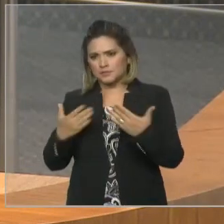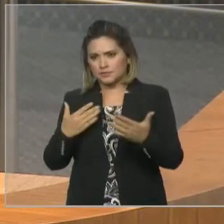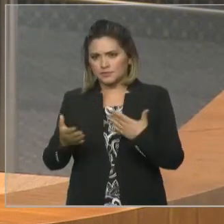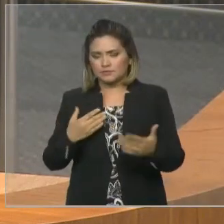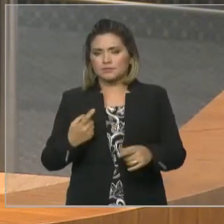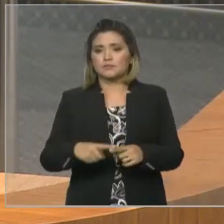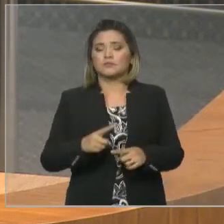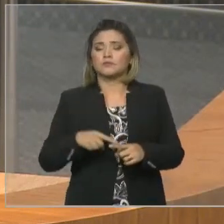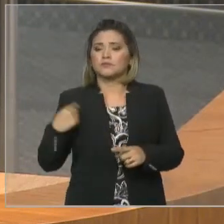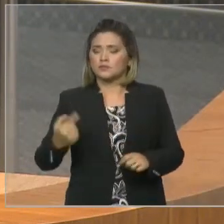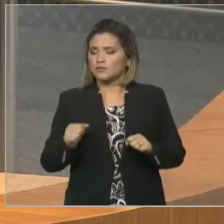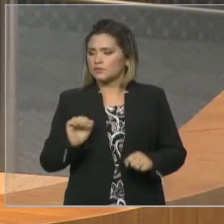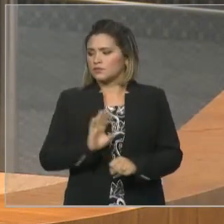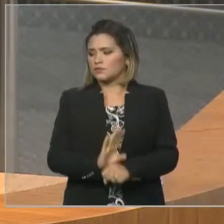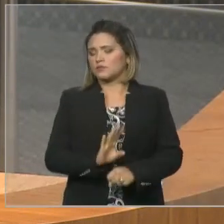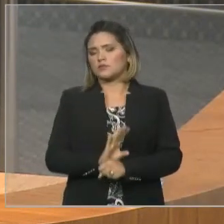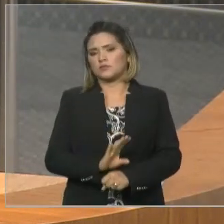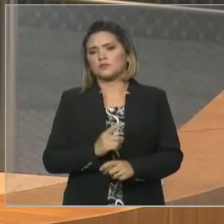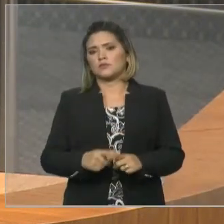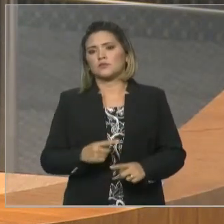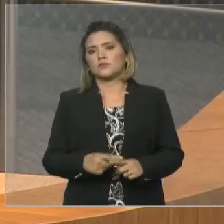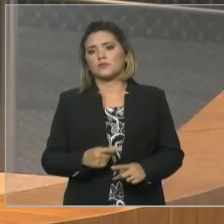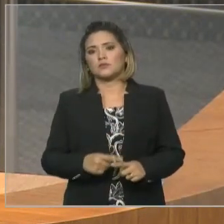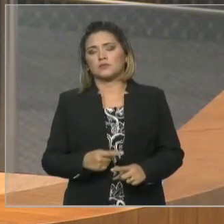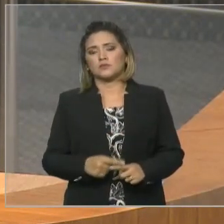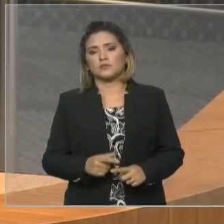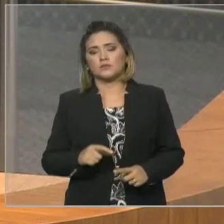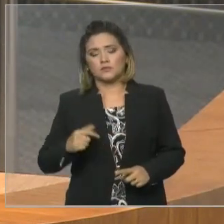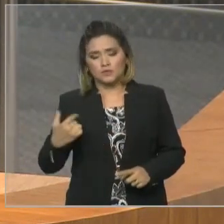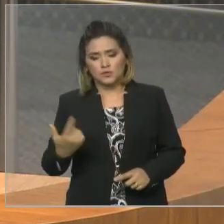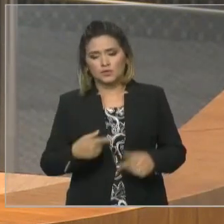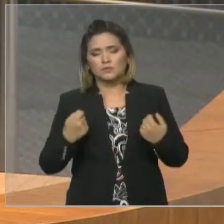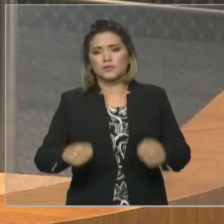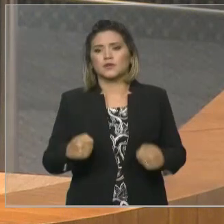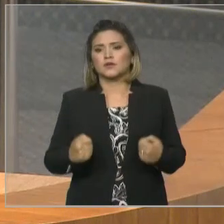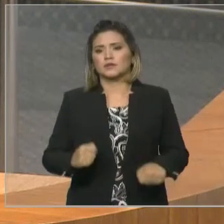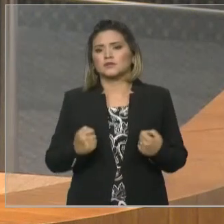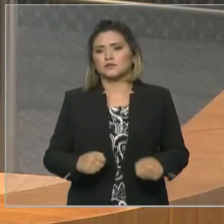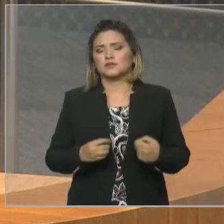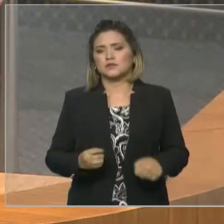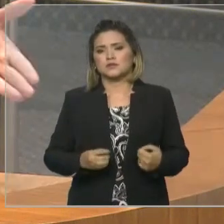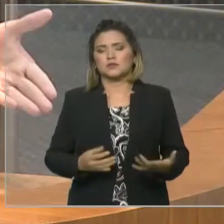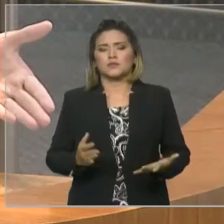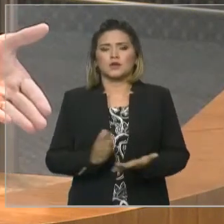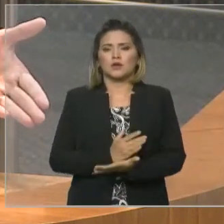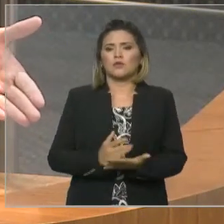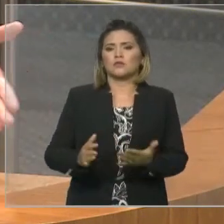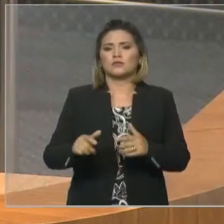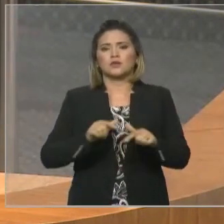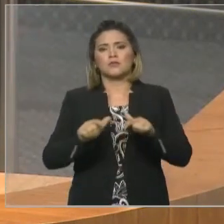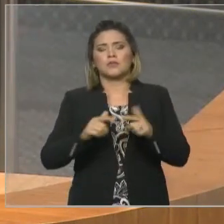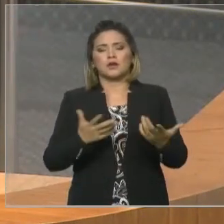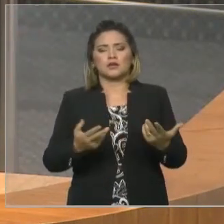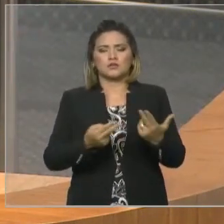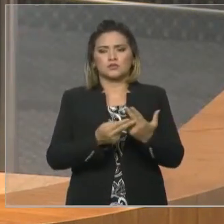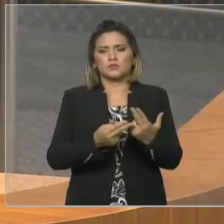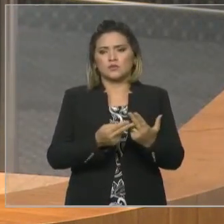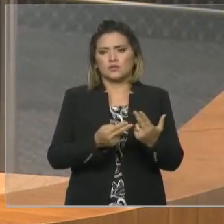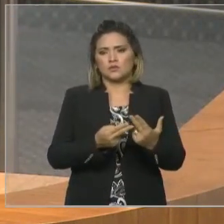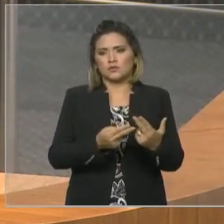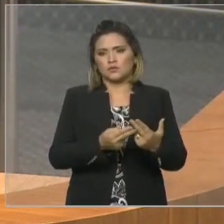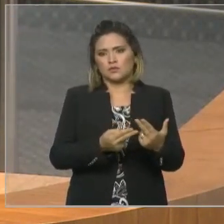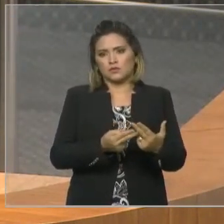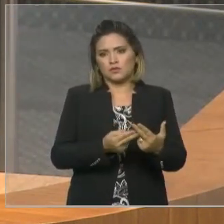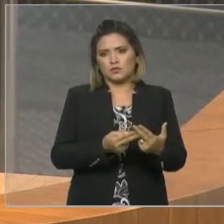dar a contribuição, porque nós estamos lá na ponta. Nós precisamos ainda abrir serviços, por exemplo, em Timon. Os leitos de UTI